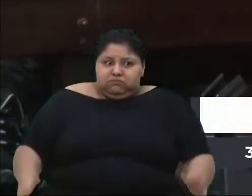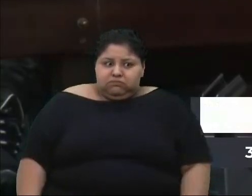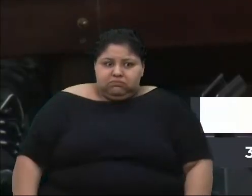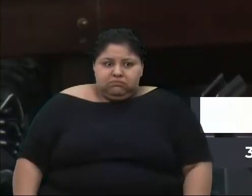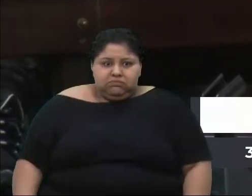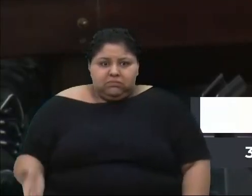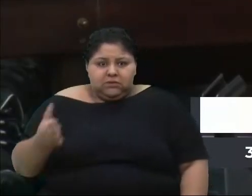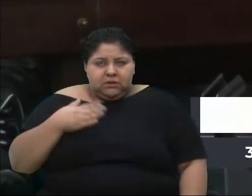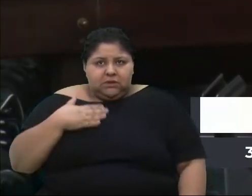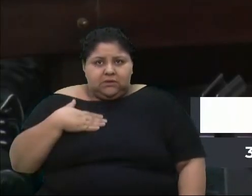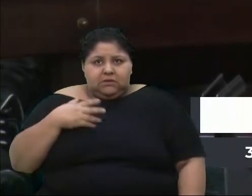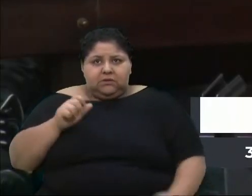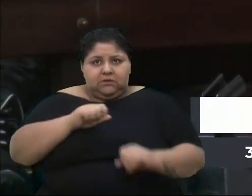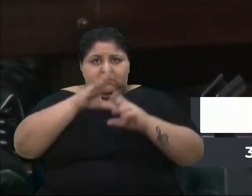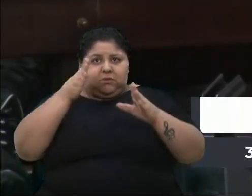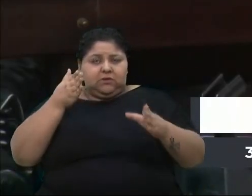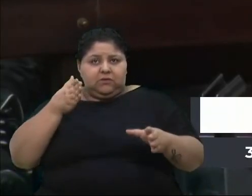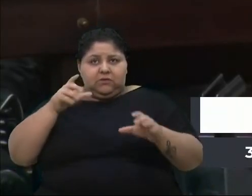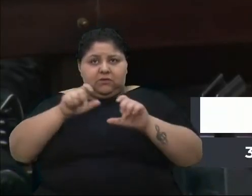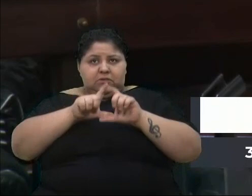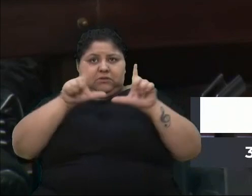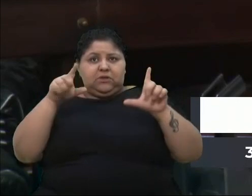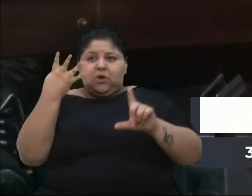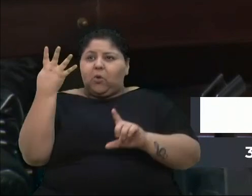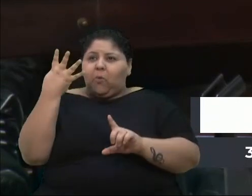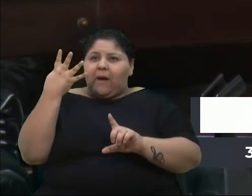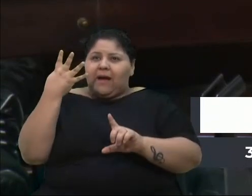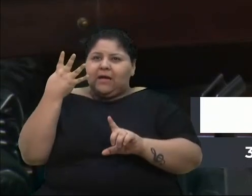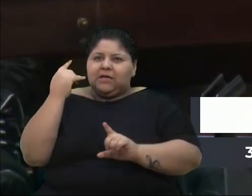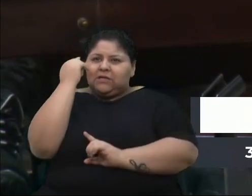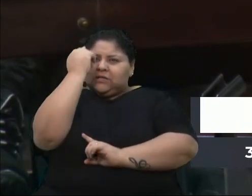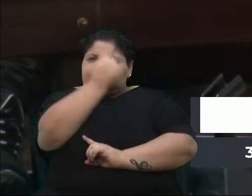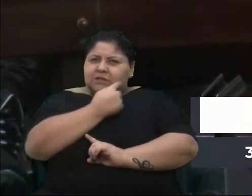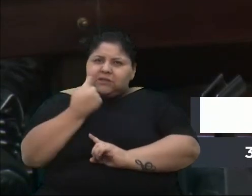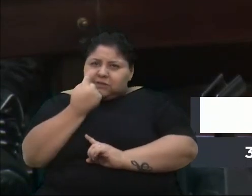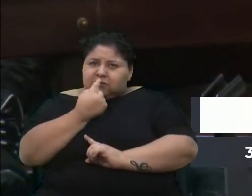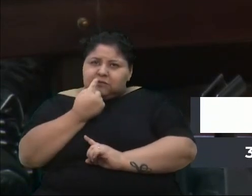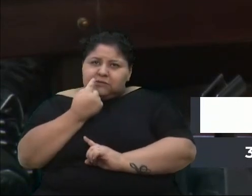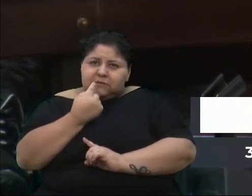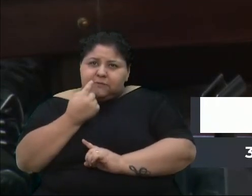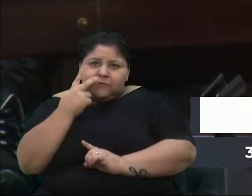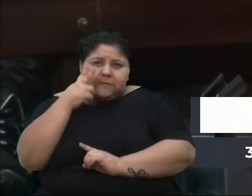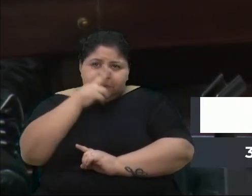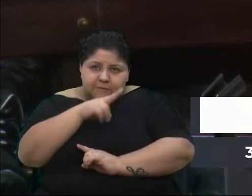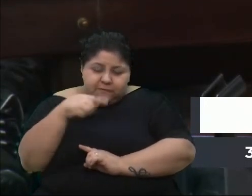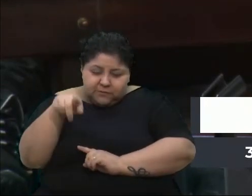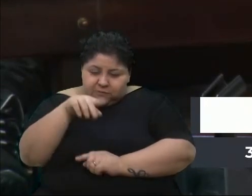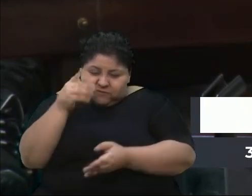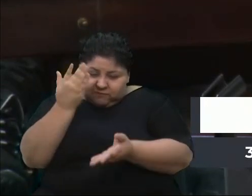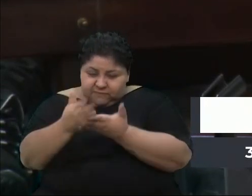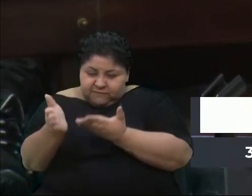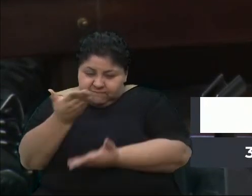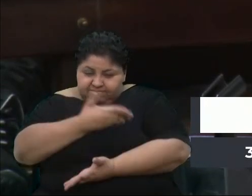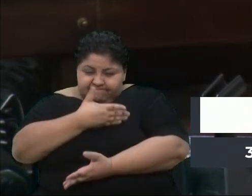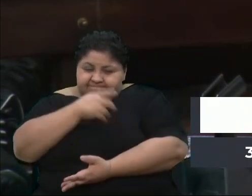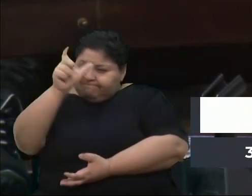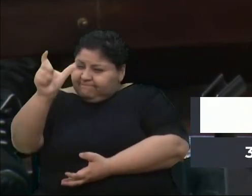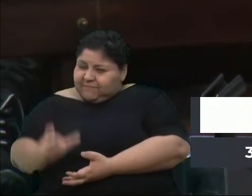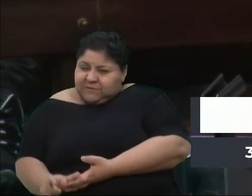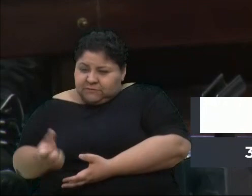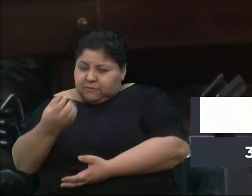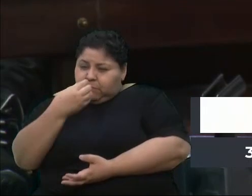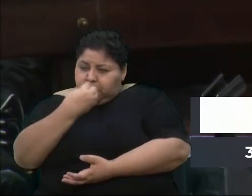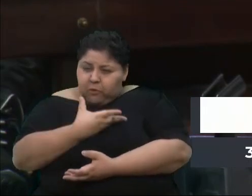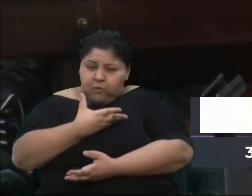acordo cedo, estava olhando já na rede social, já vi que nós tínhamos perdido esse amigo, essa pessoa tão bondosa